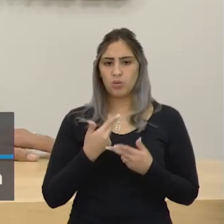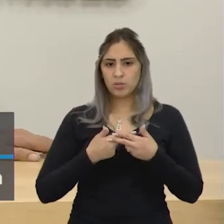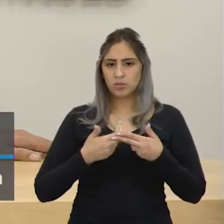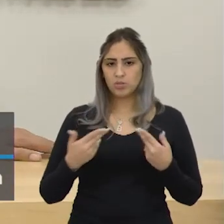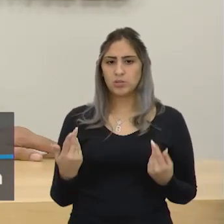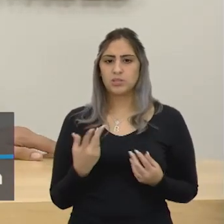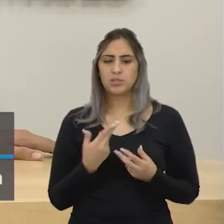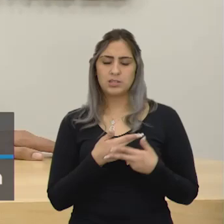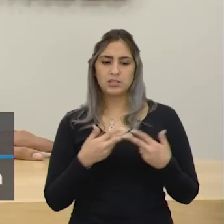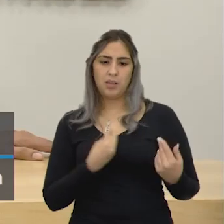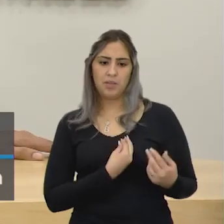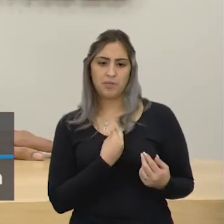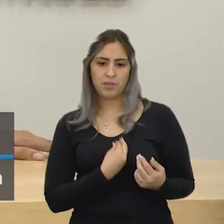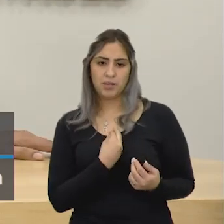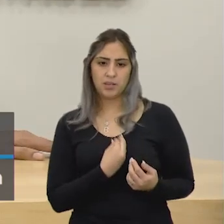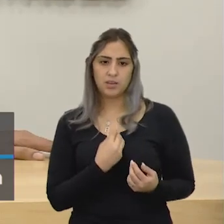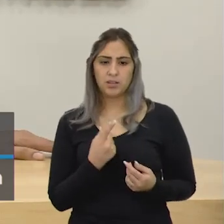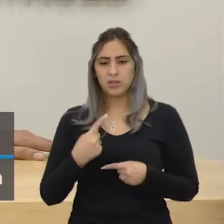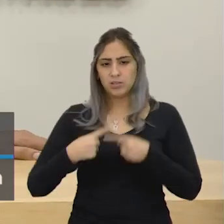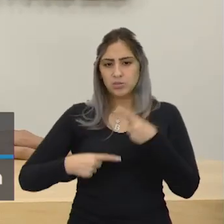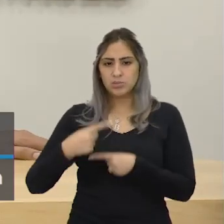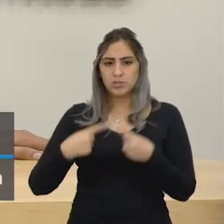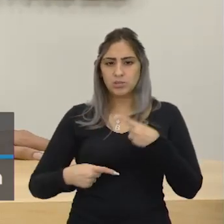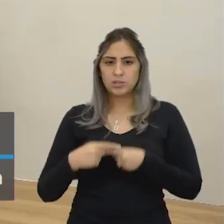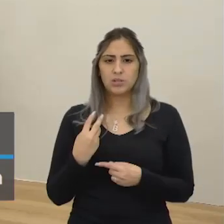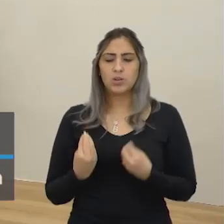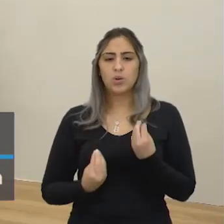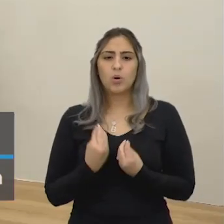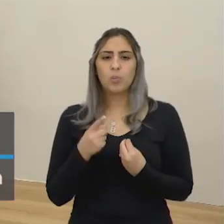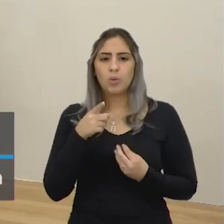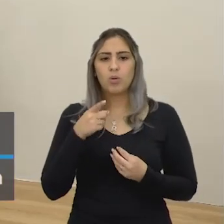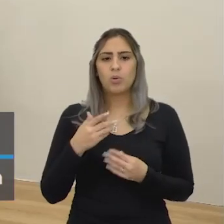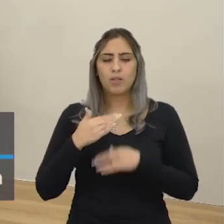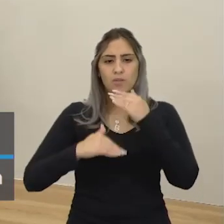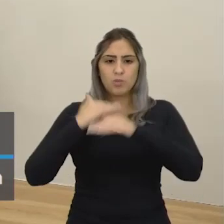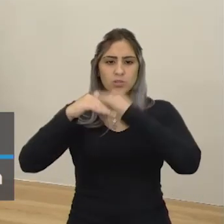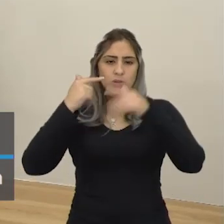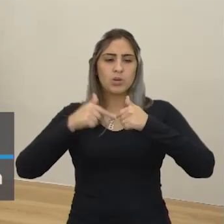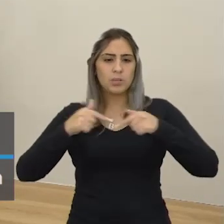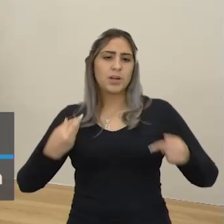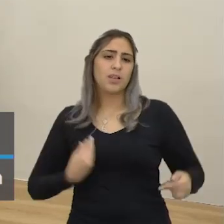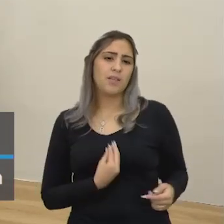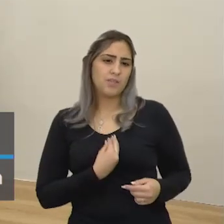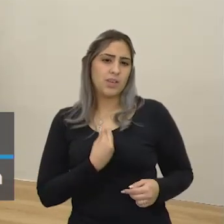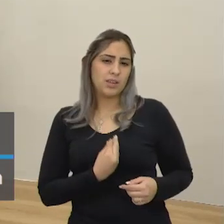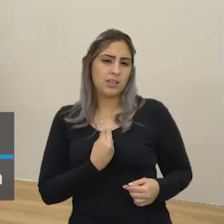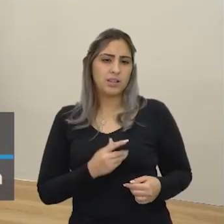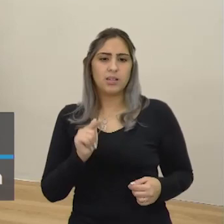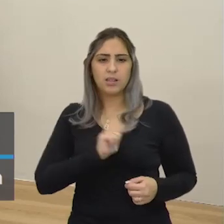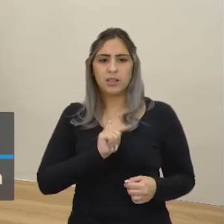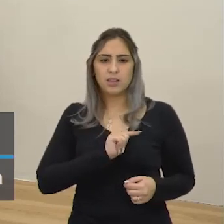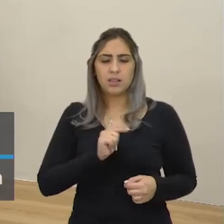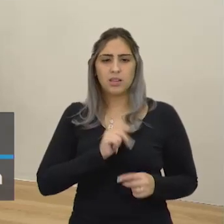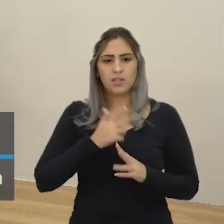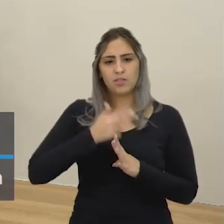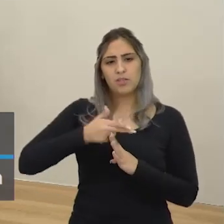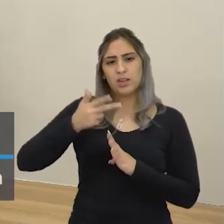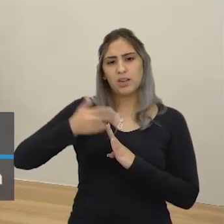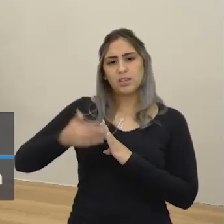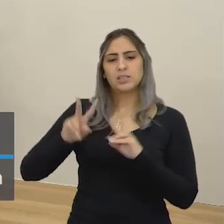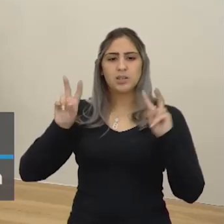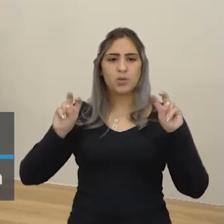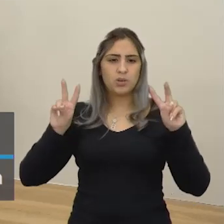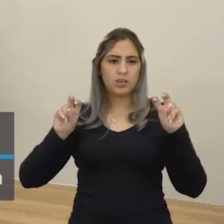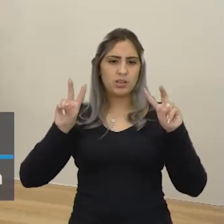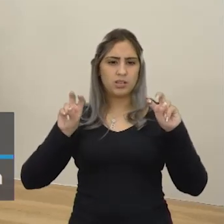vida também, né? Muito importante a discussão sobre como que essa evolução química da vida tem várias, como as teorias